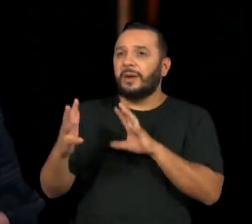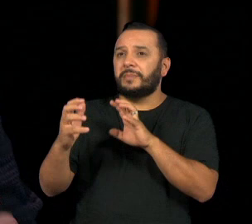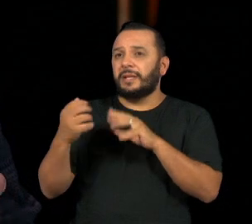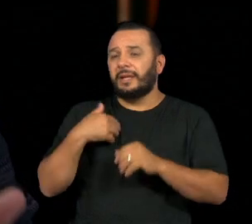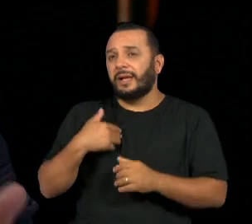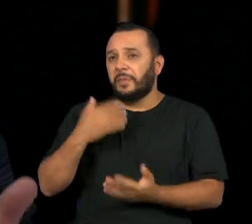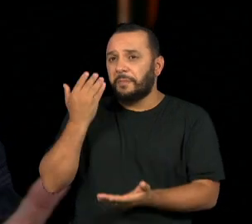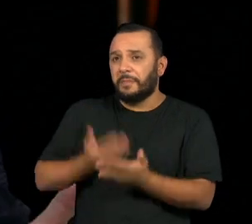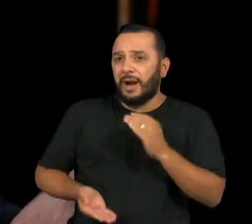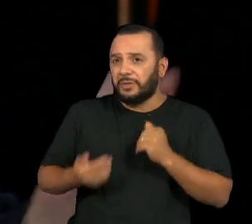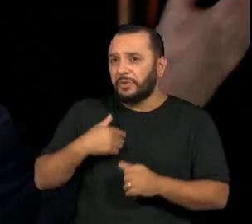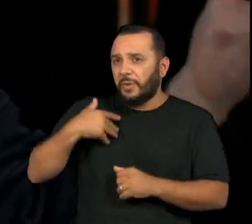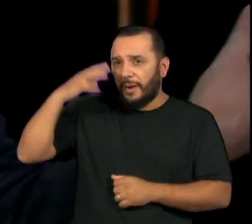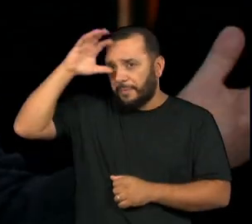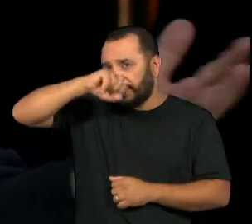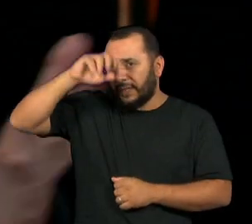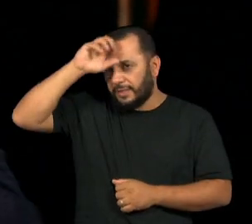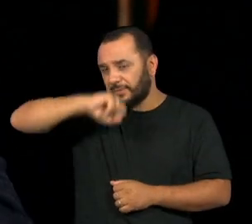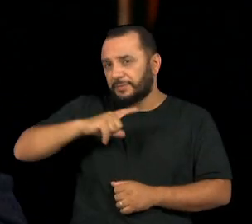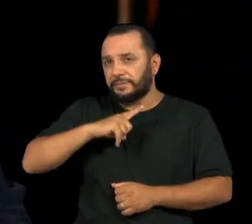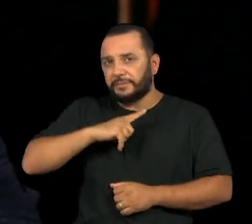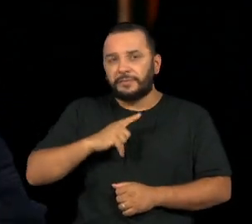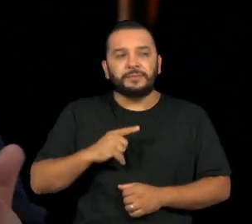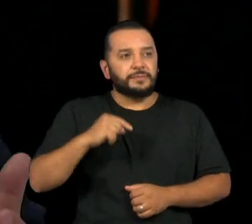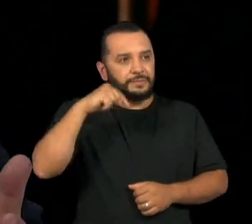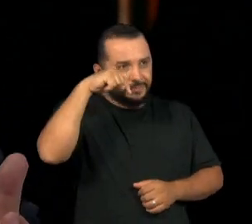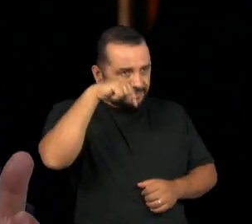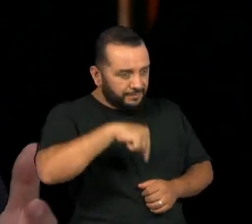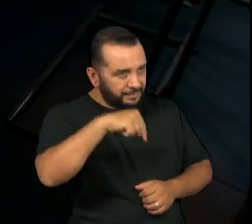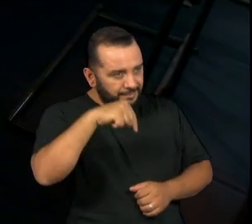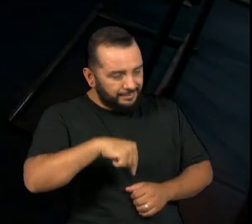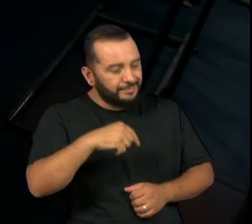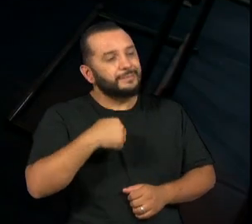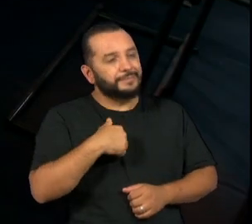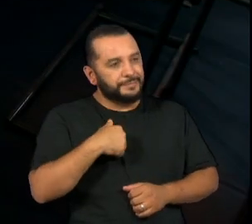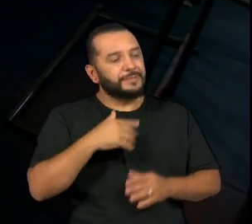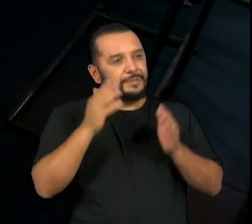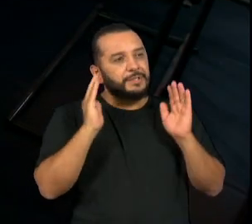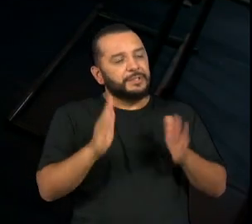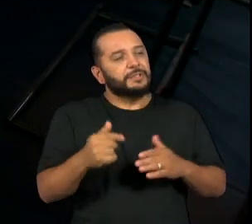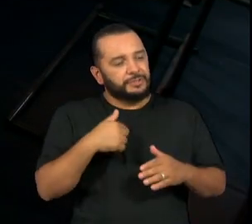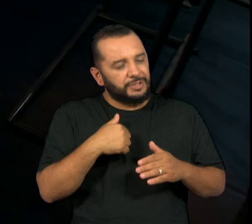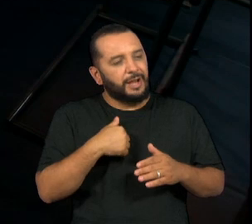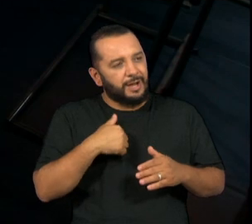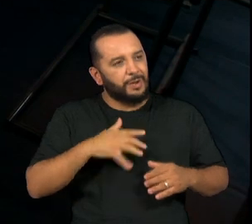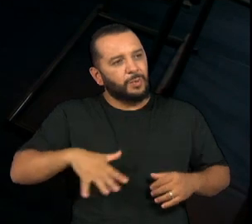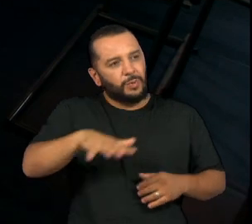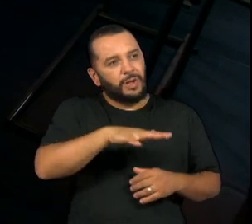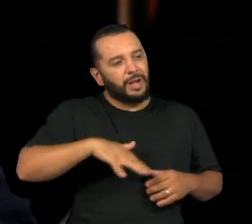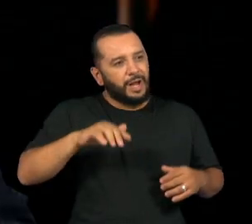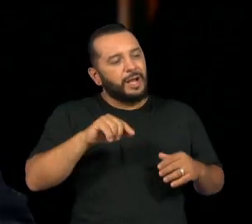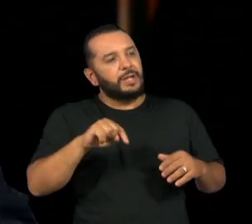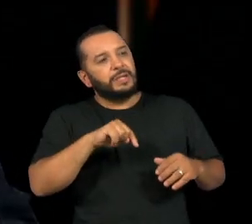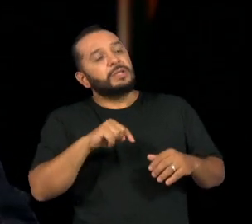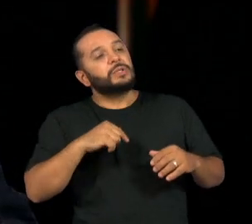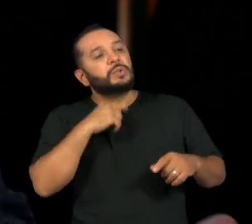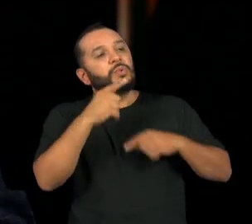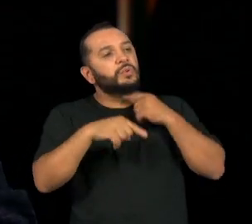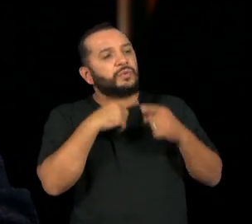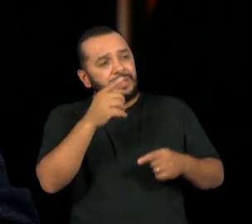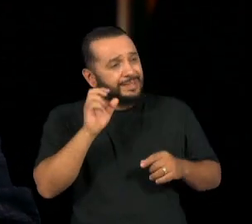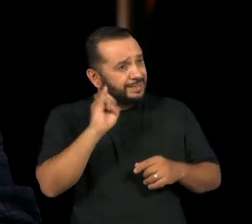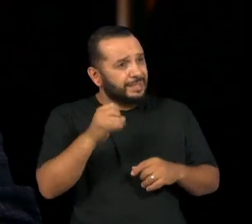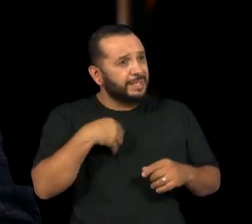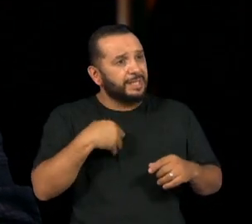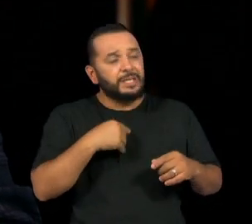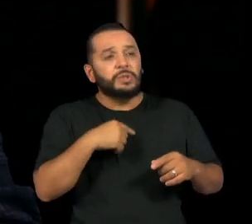Este programa, esta caverna que nós estamos, é a idolatria da dúvida. Isso. Quem não tem espaço de dúvida não tem